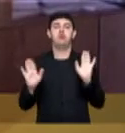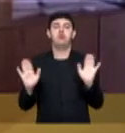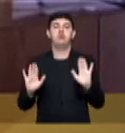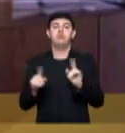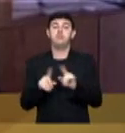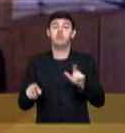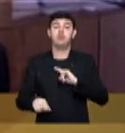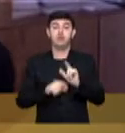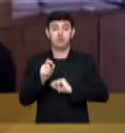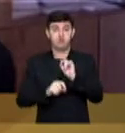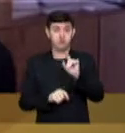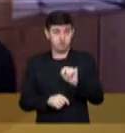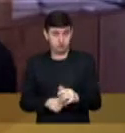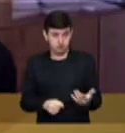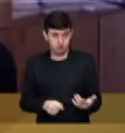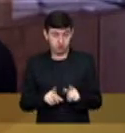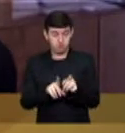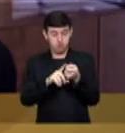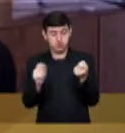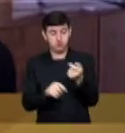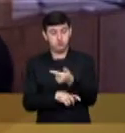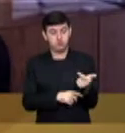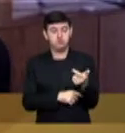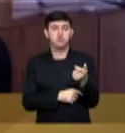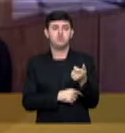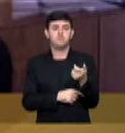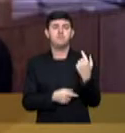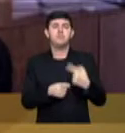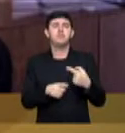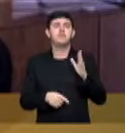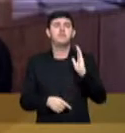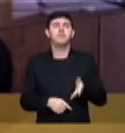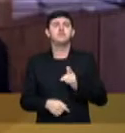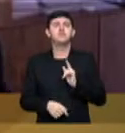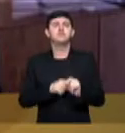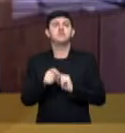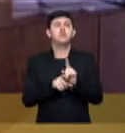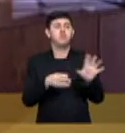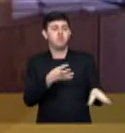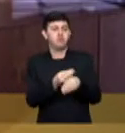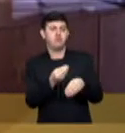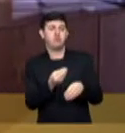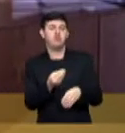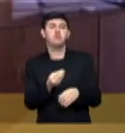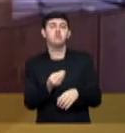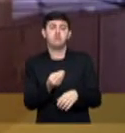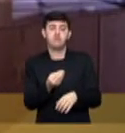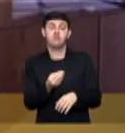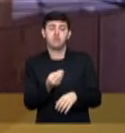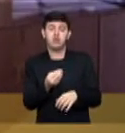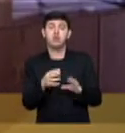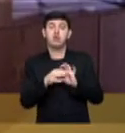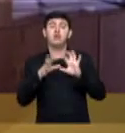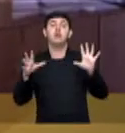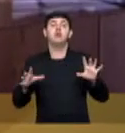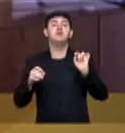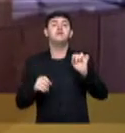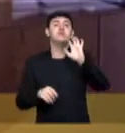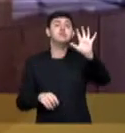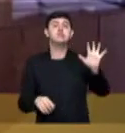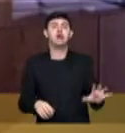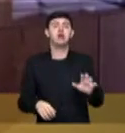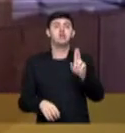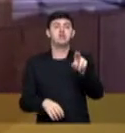enquadramento no parágrafo único do artigo 22, porque não existe lei complementar que vem autorizar os Estados membros a legislar sobre